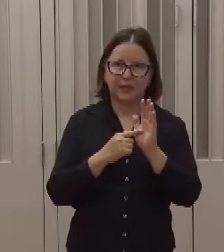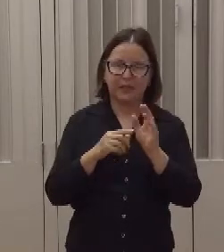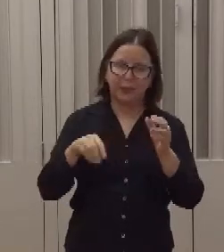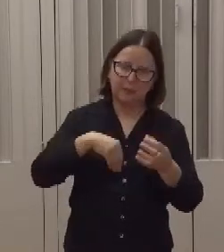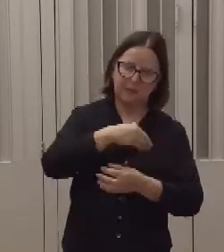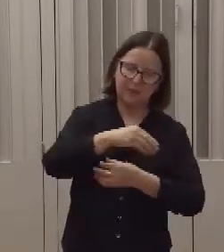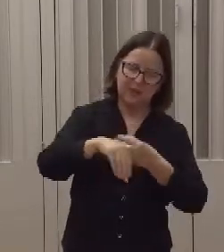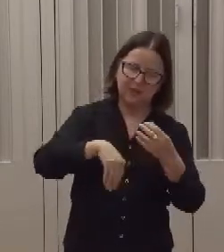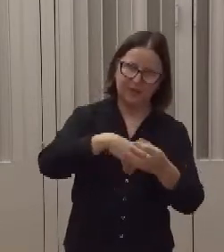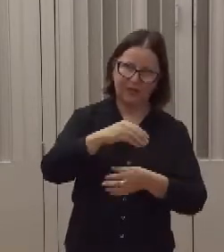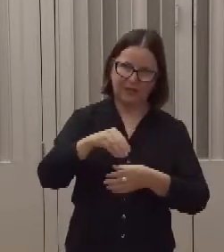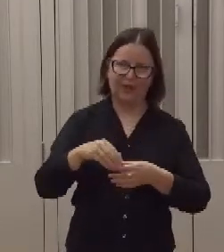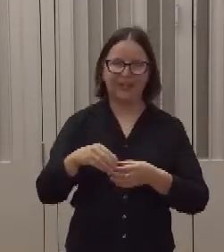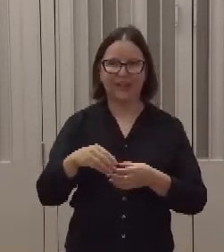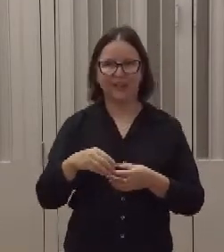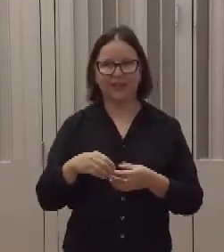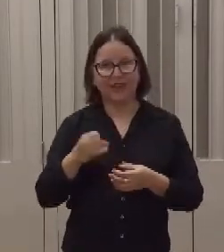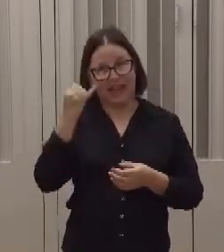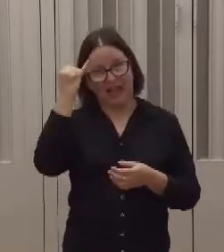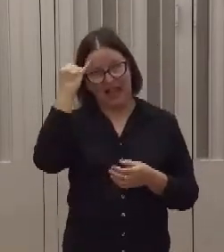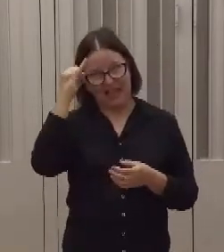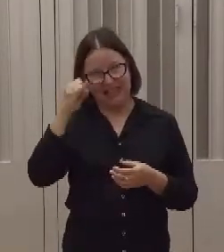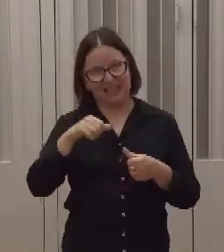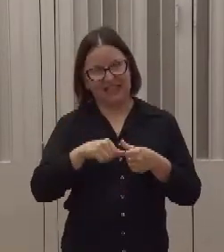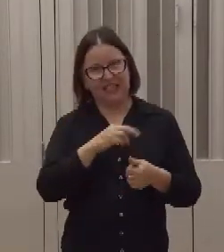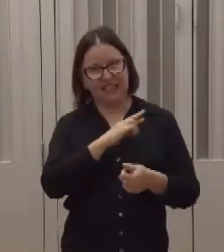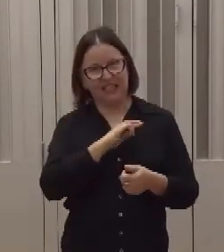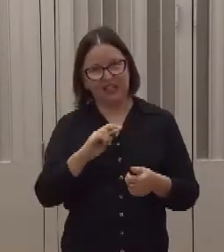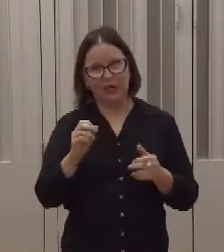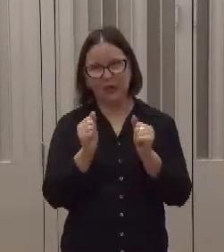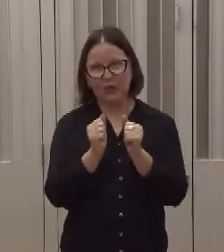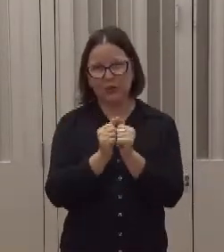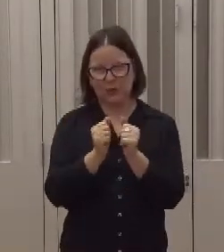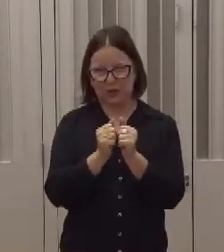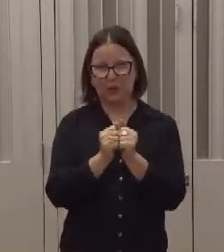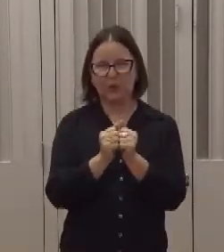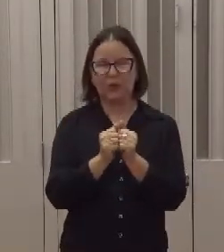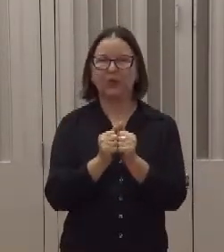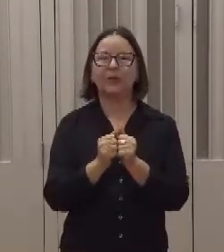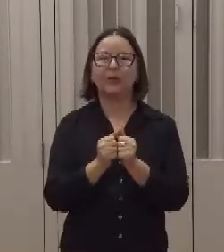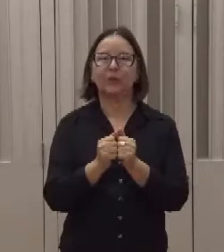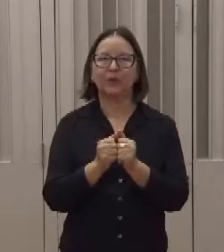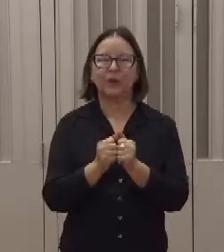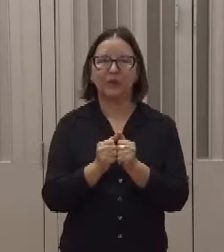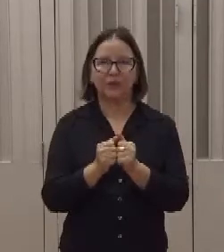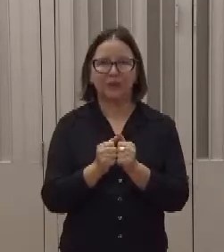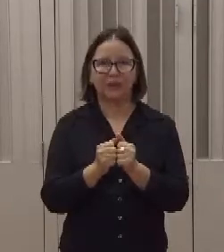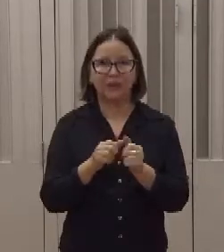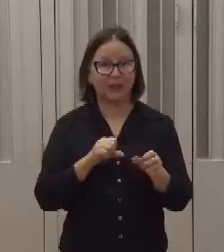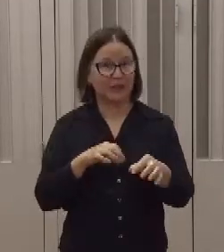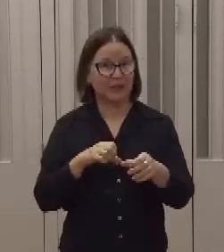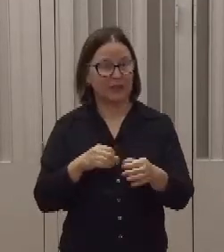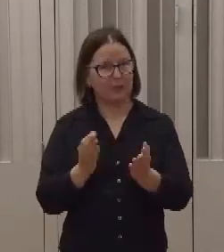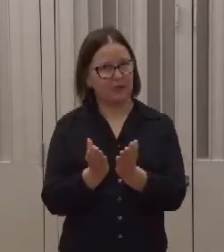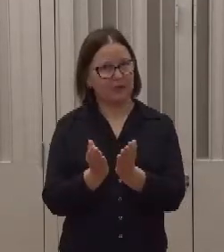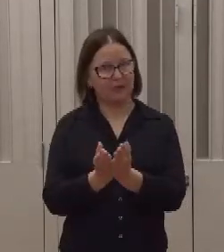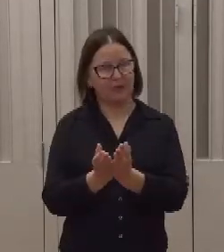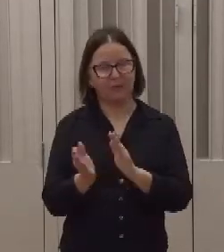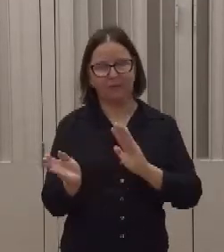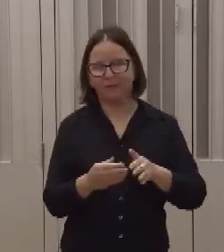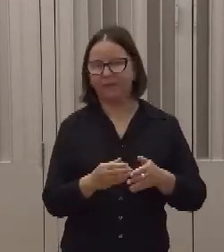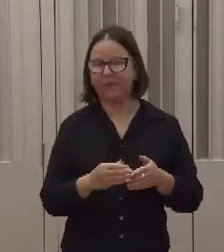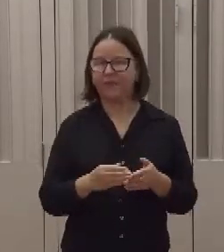com conceitos cristãos. A base da doutrina era a negação de que Jesus